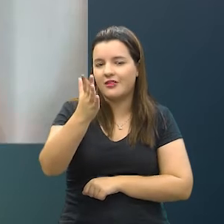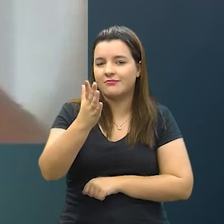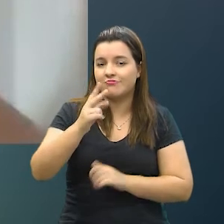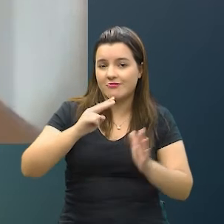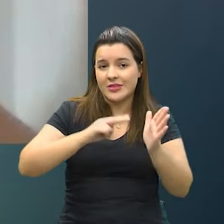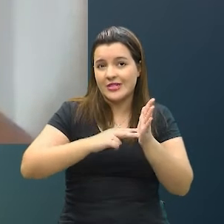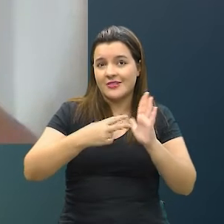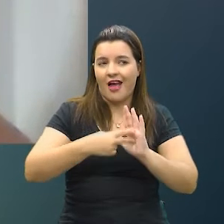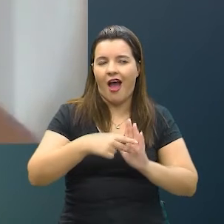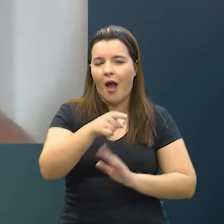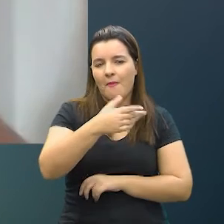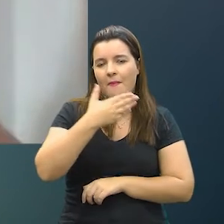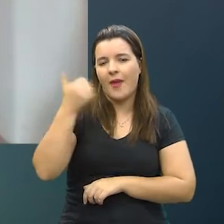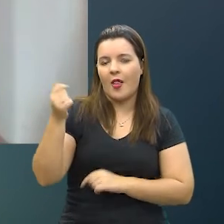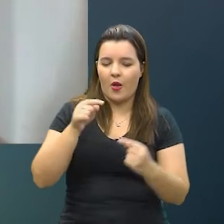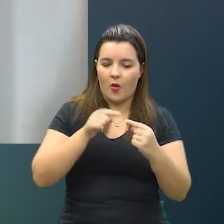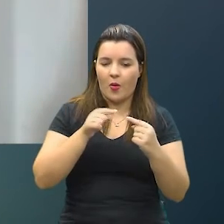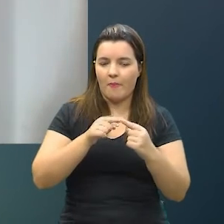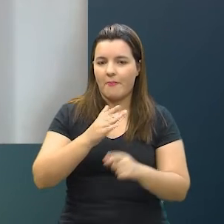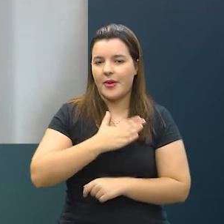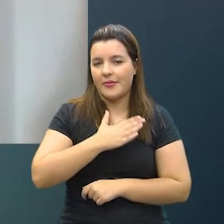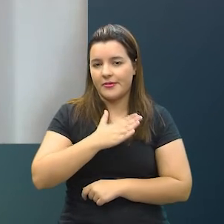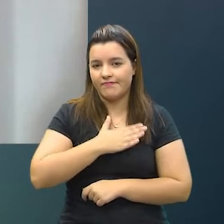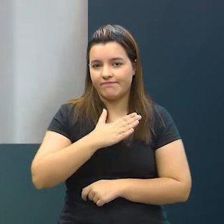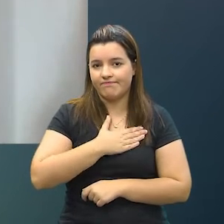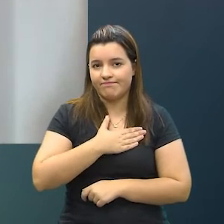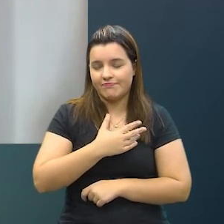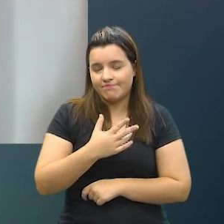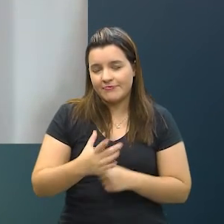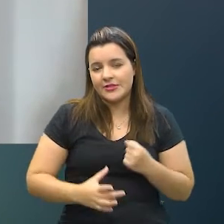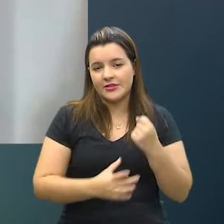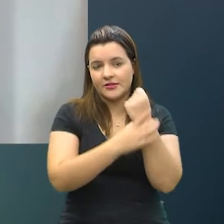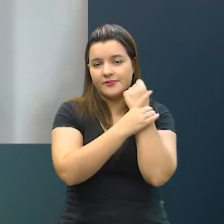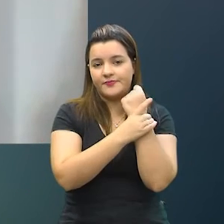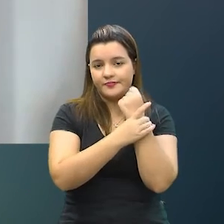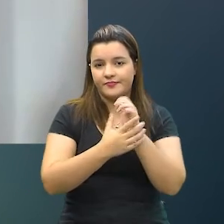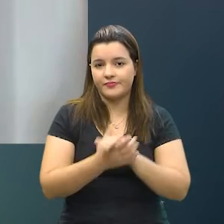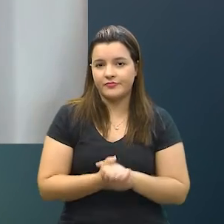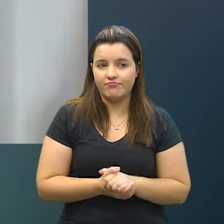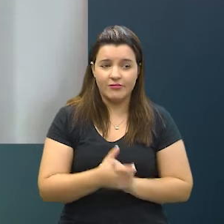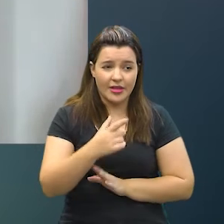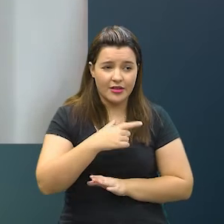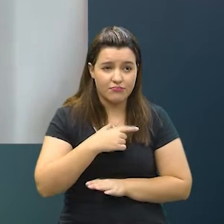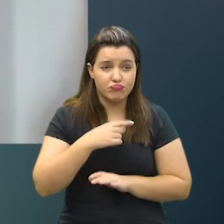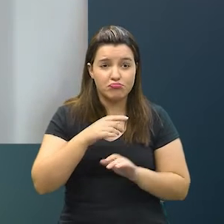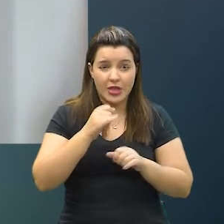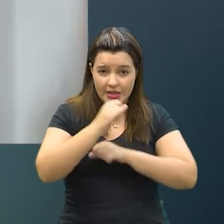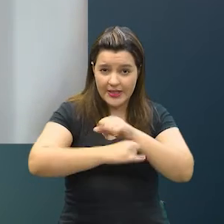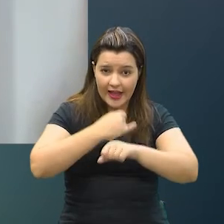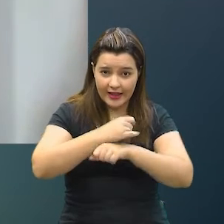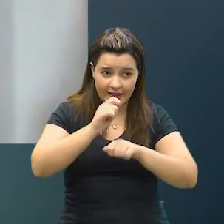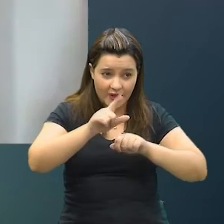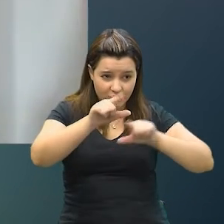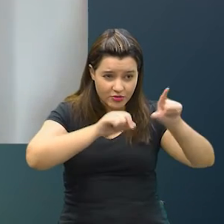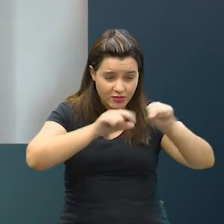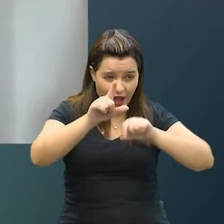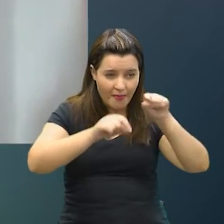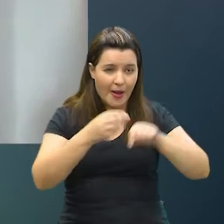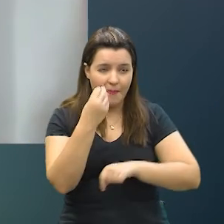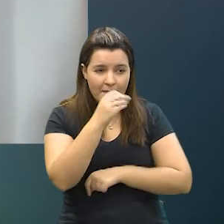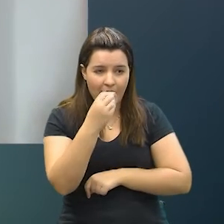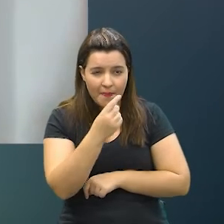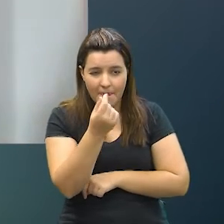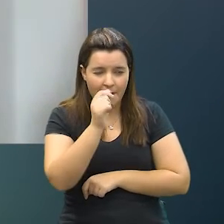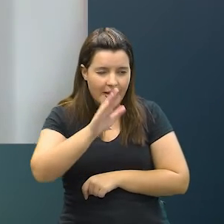significa tudo para ele, né? Porque ele tem aqui na internet, ele tem como escolher, ele tem como barganhar o melhor